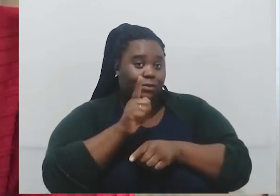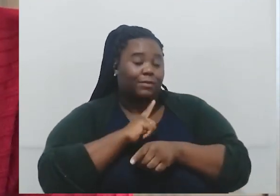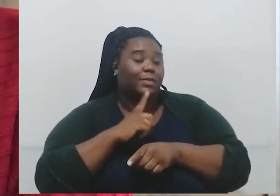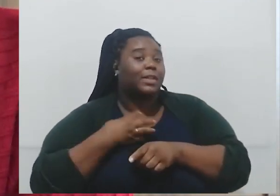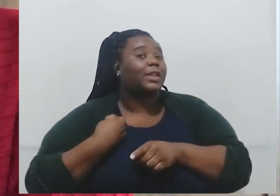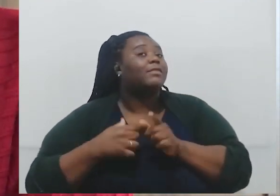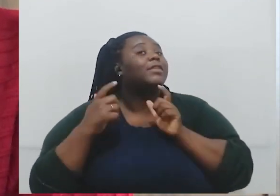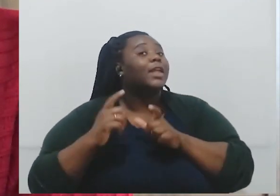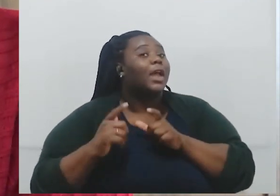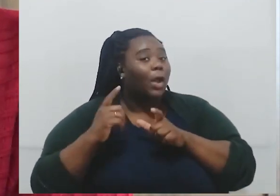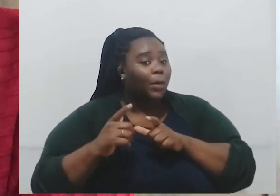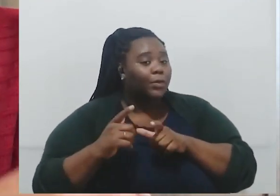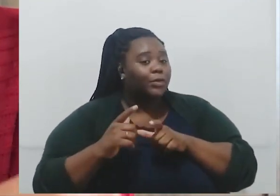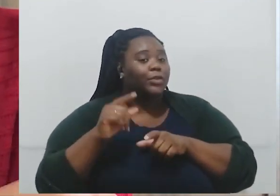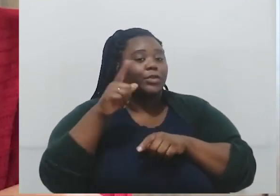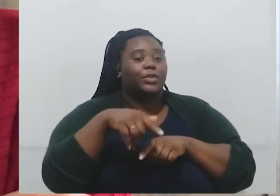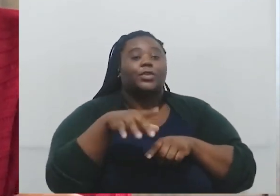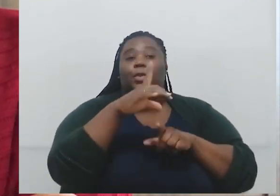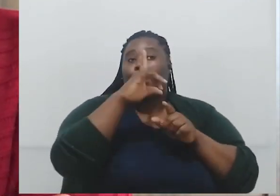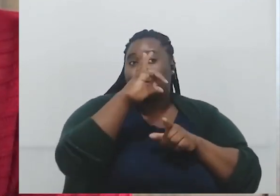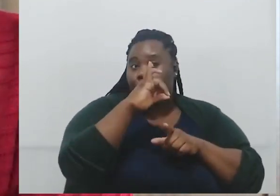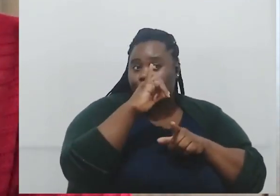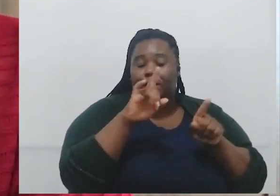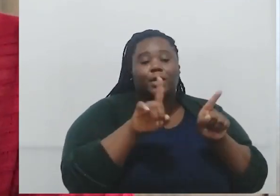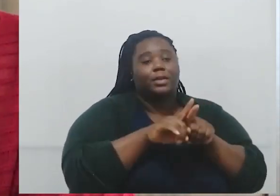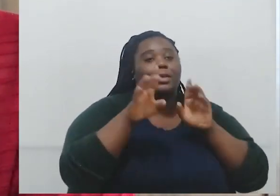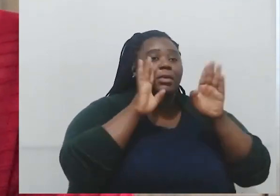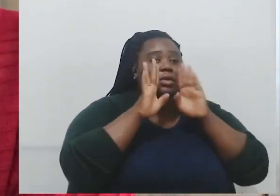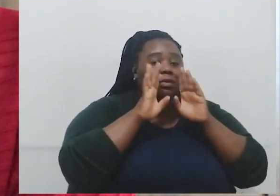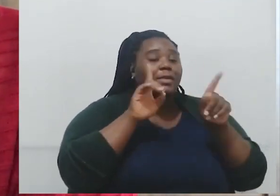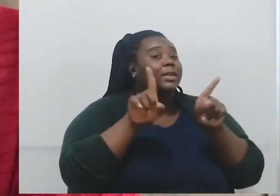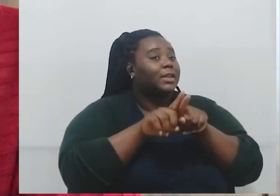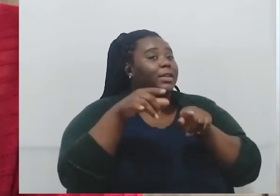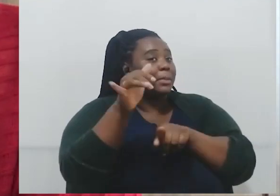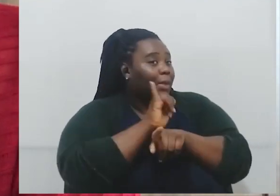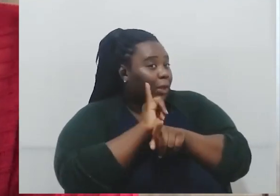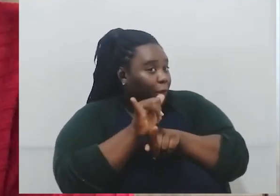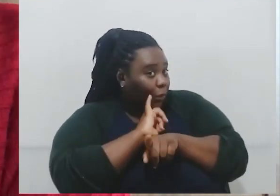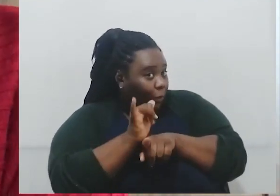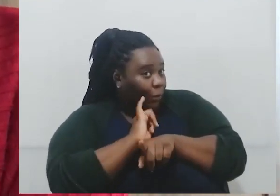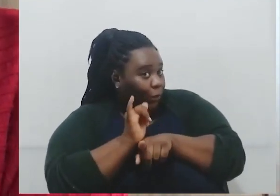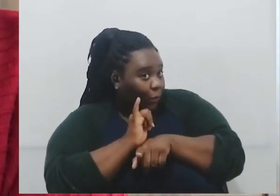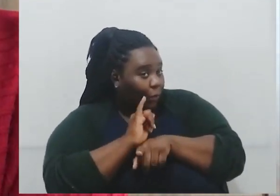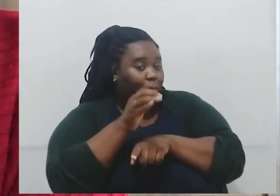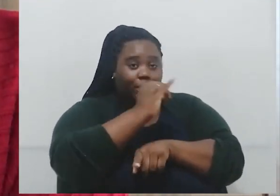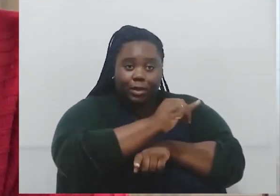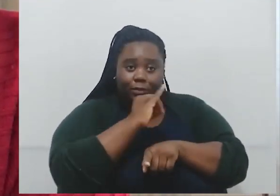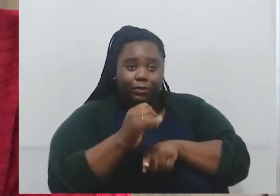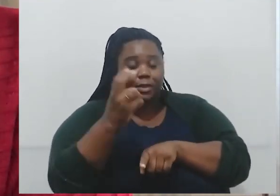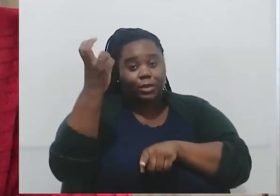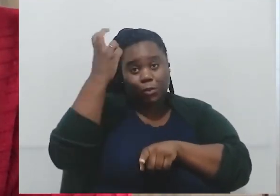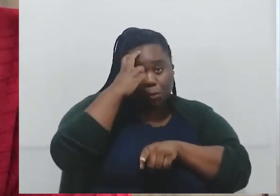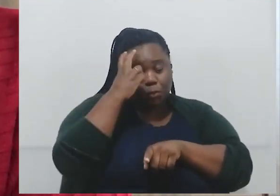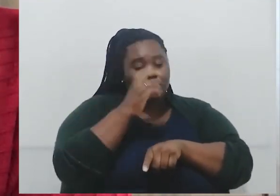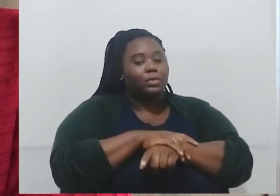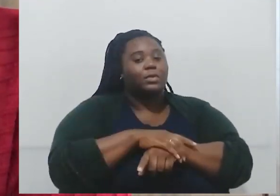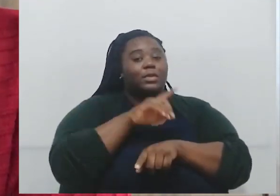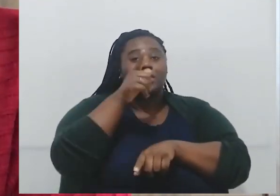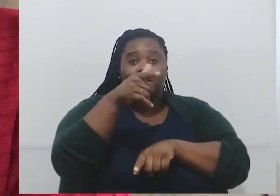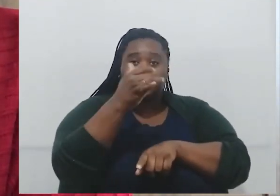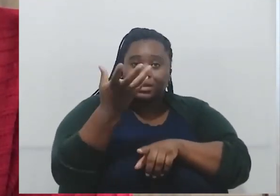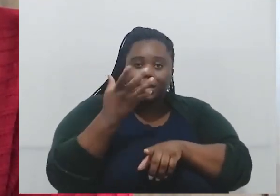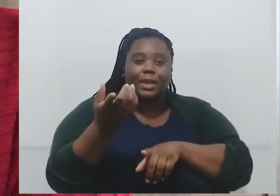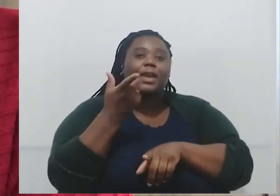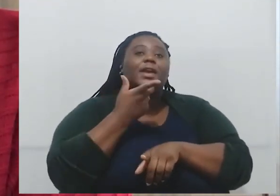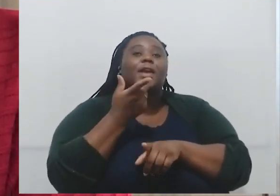do Circuito Municipal de Cultura e no YouTube da Fundação Municipal de Cultura, caso você queira ver novamente ou indicar para